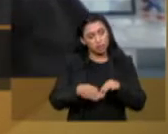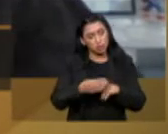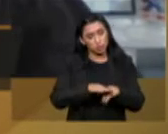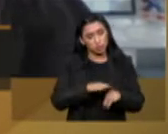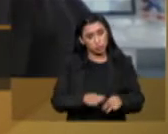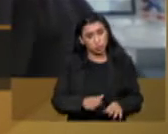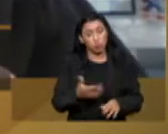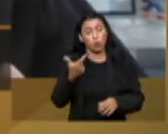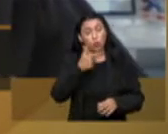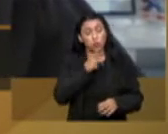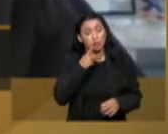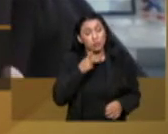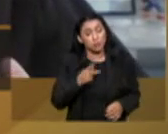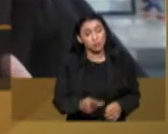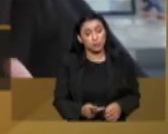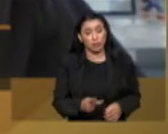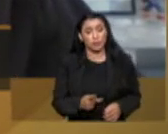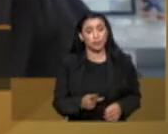Repito,